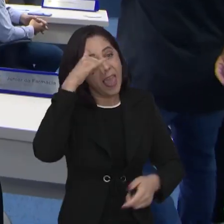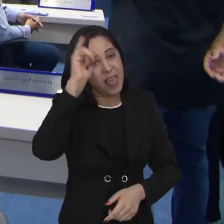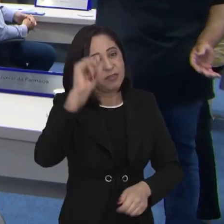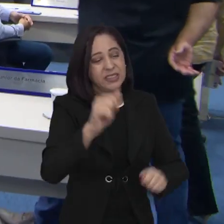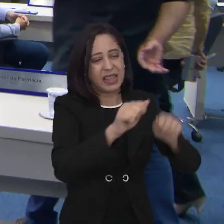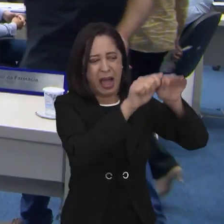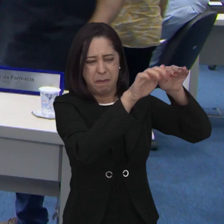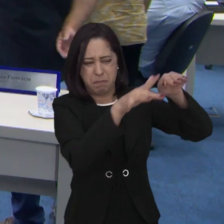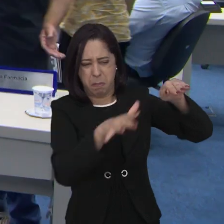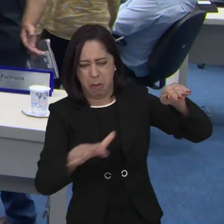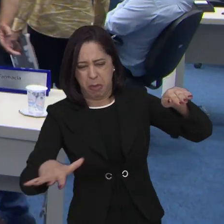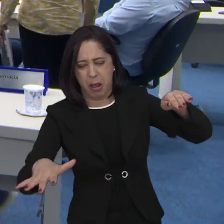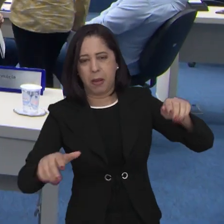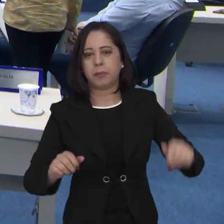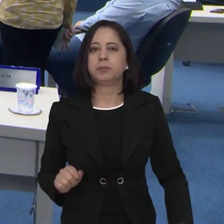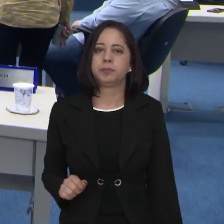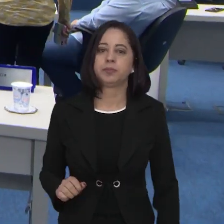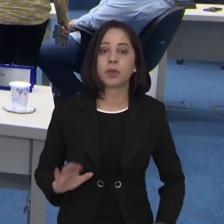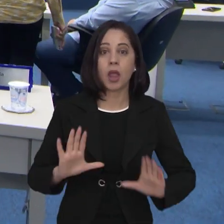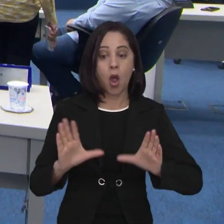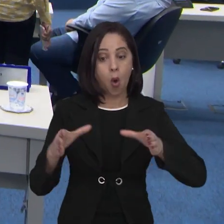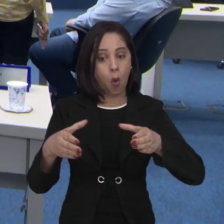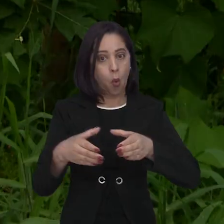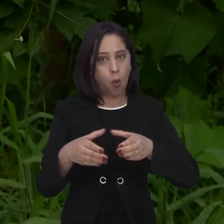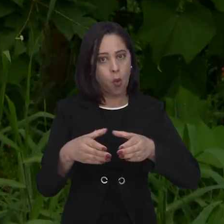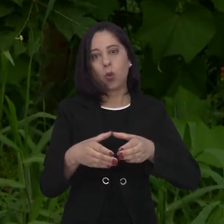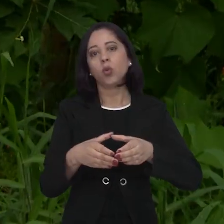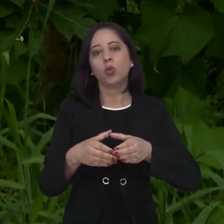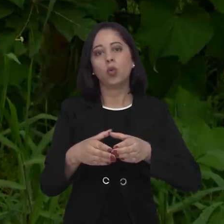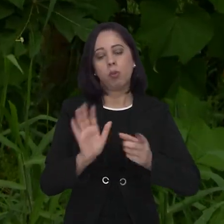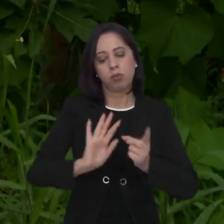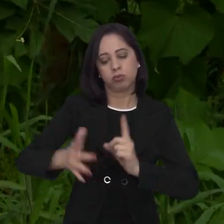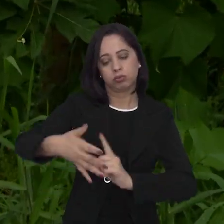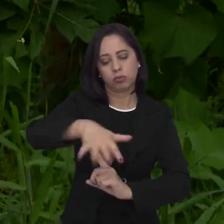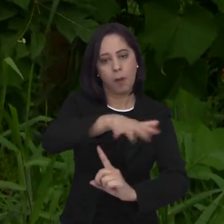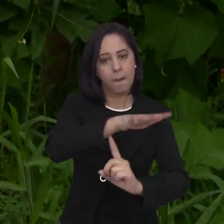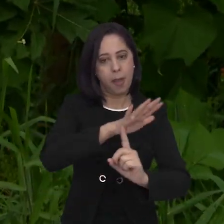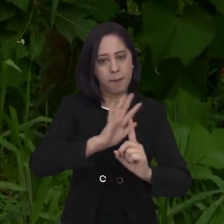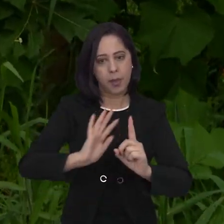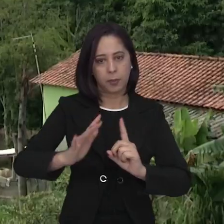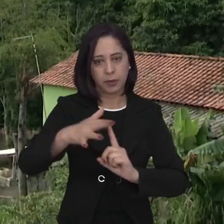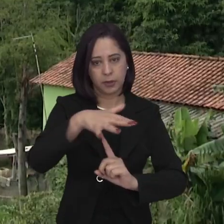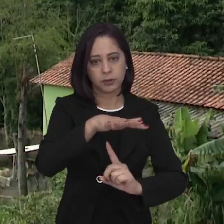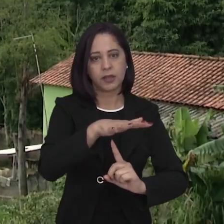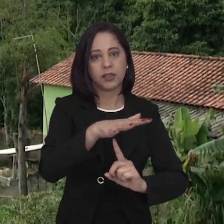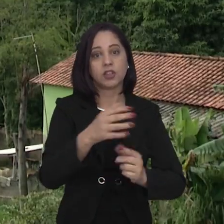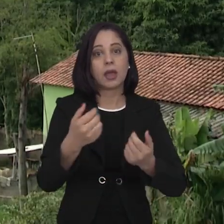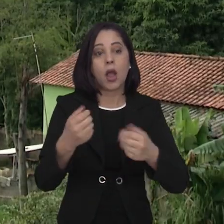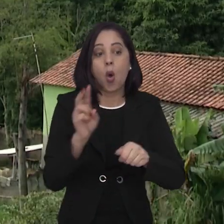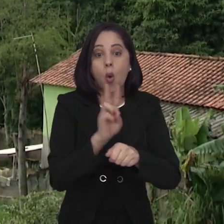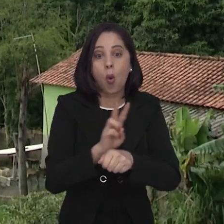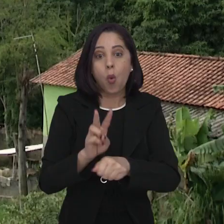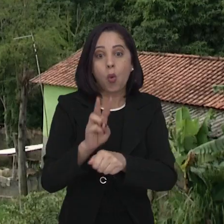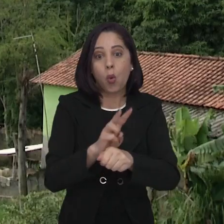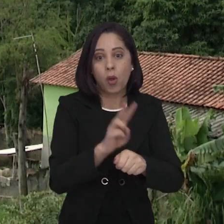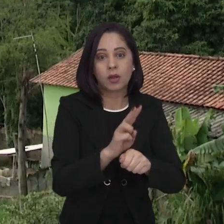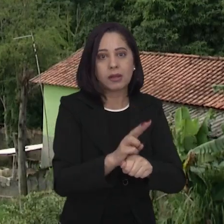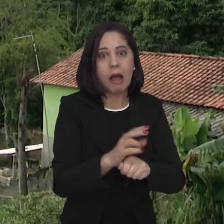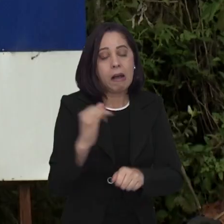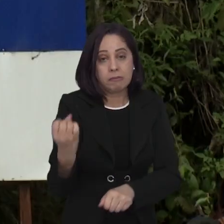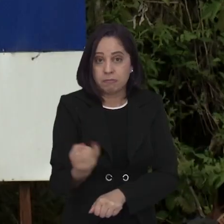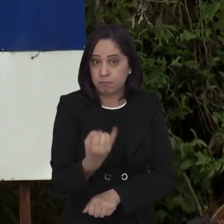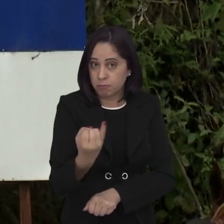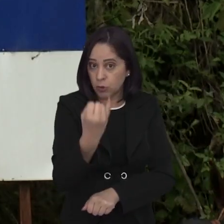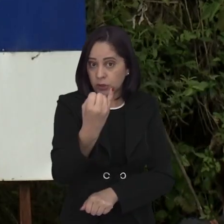tragédias. Ainda segundo a Comissão de Meio Ambiente, a proteção e a restauração de áreas verdes são